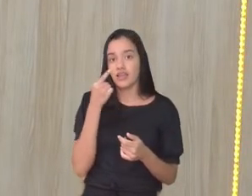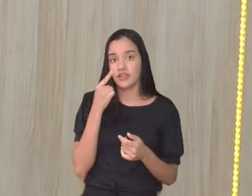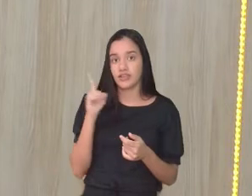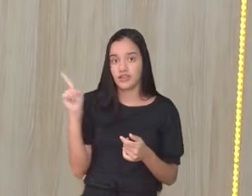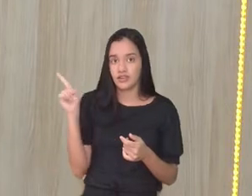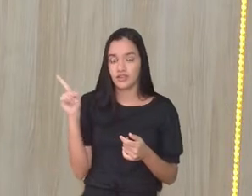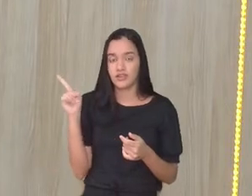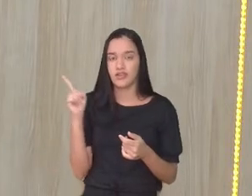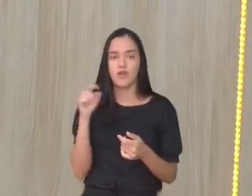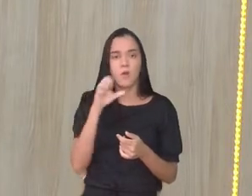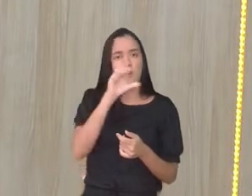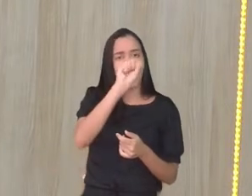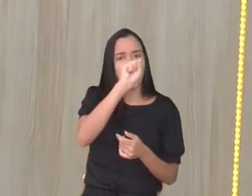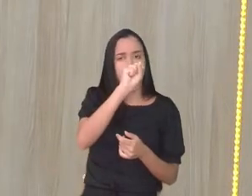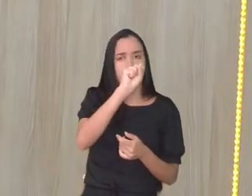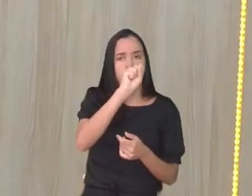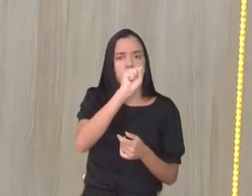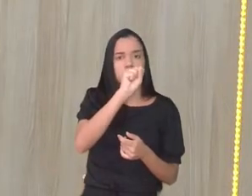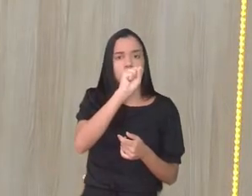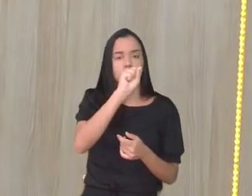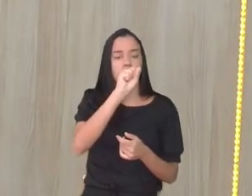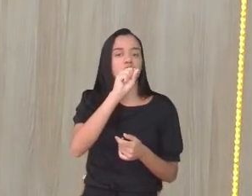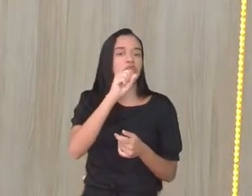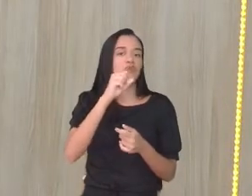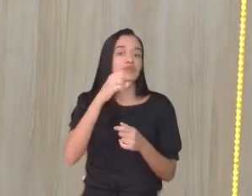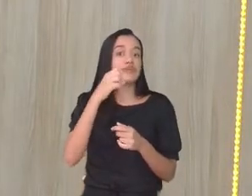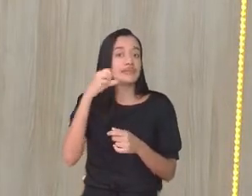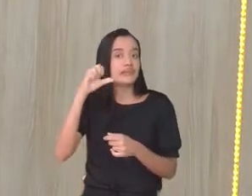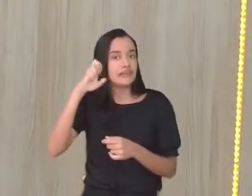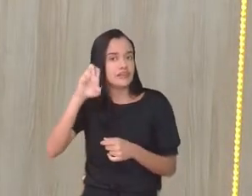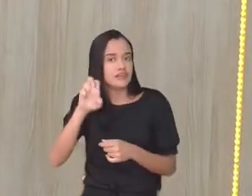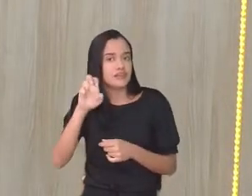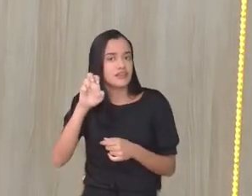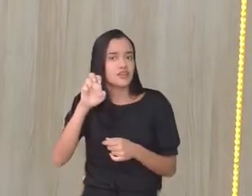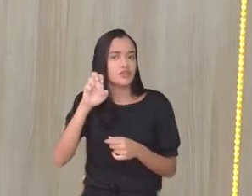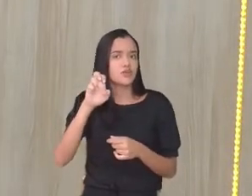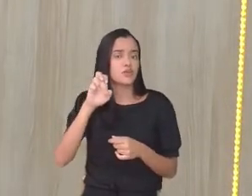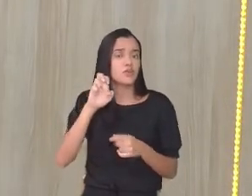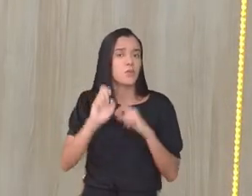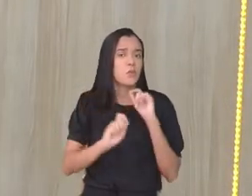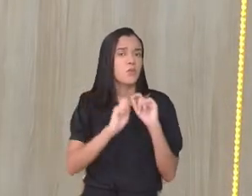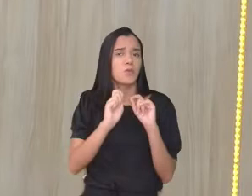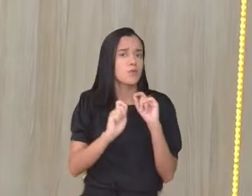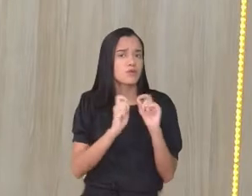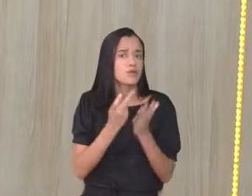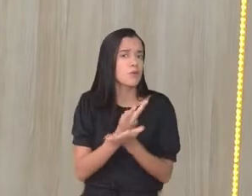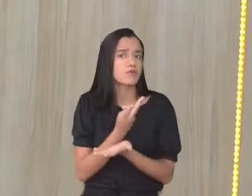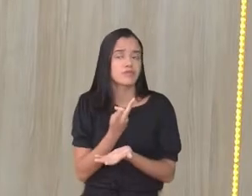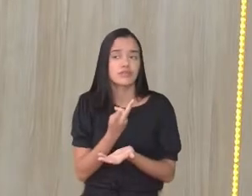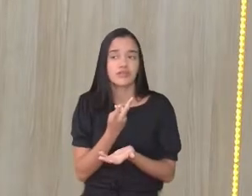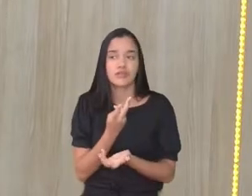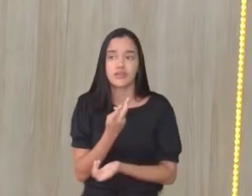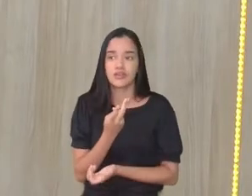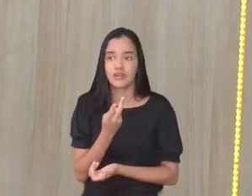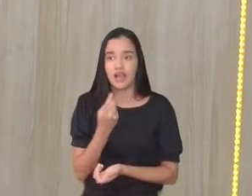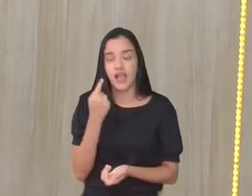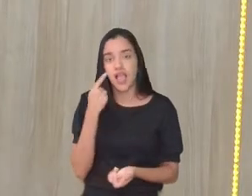expoentes, que eram 8 e 5, virou 1, 3. O que foi que eu fiz com o 8 e com o 5 para virar um 3?